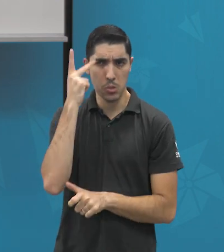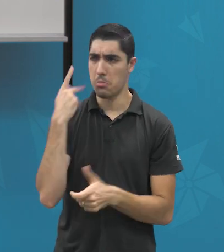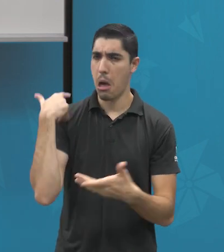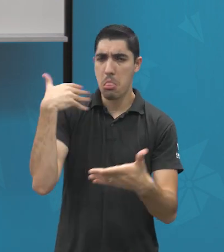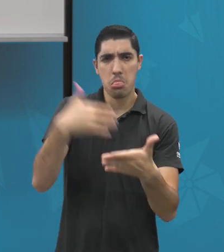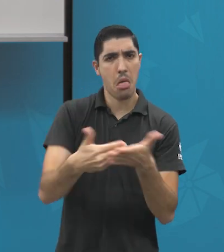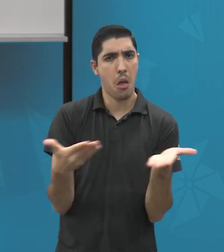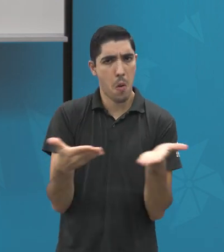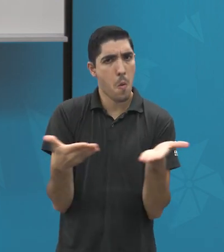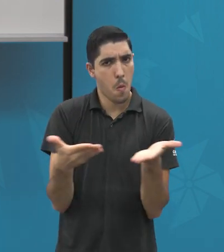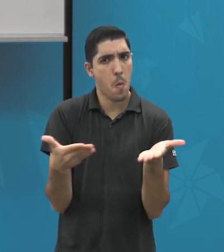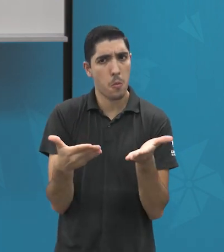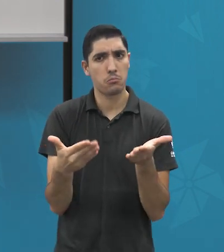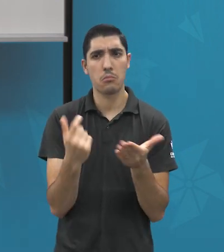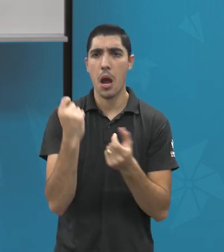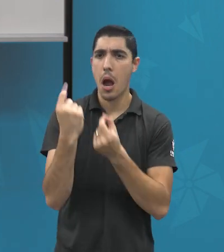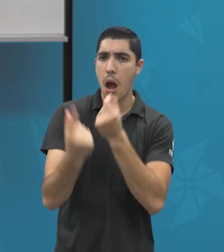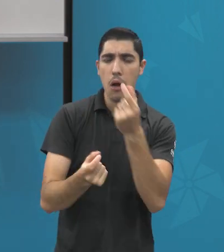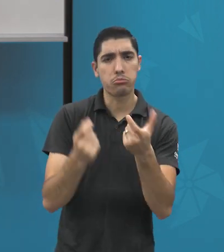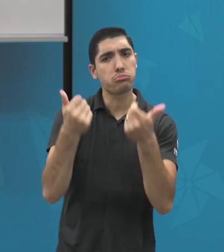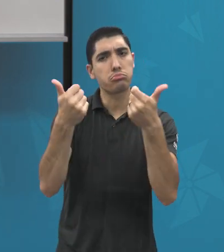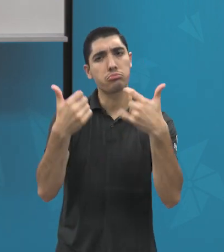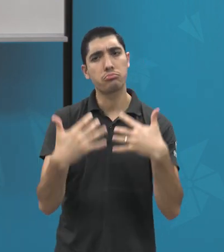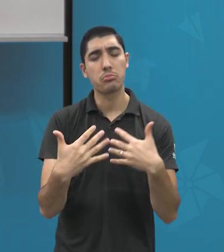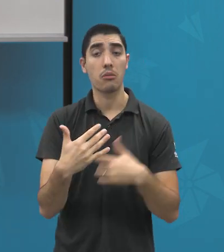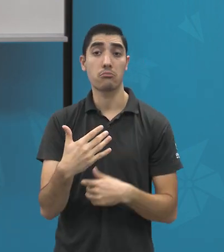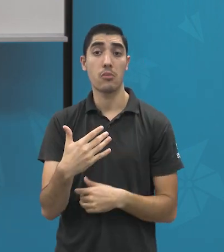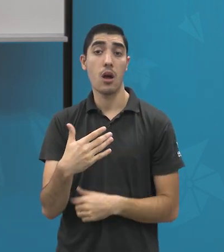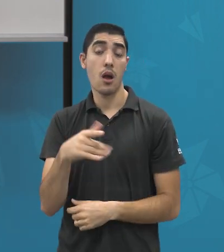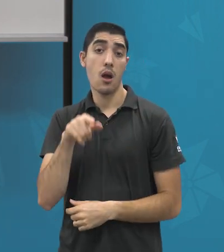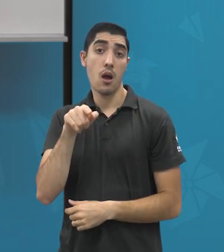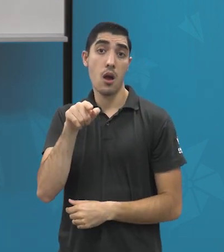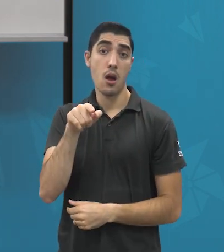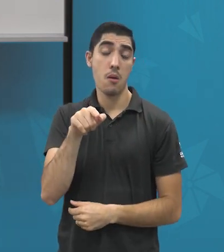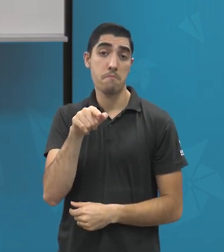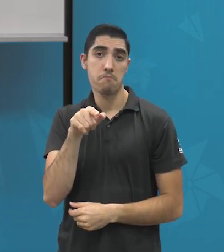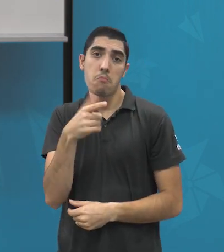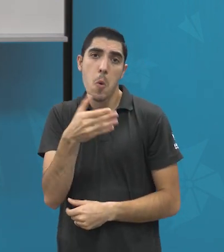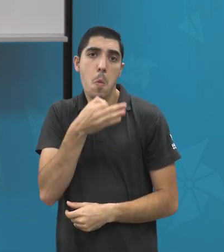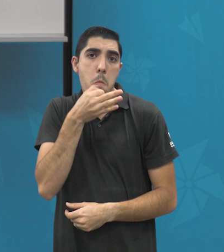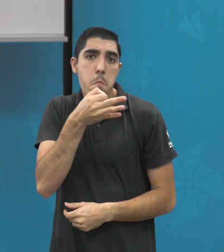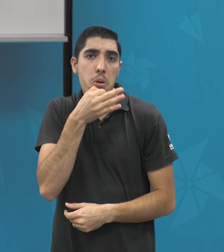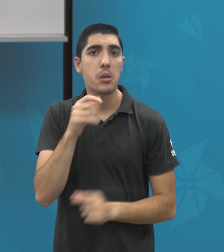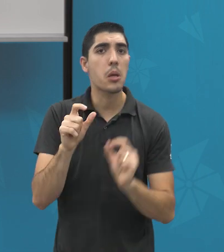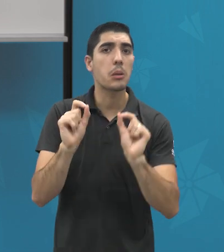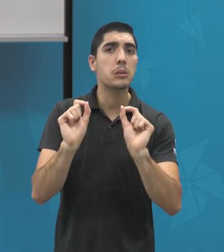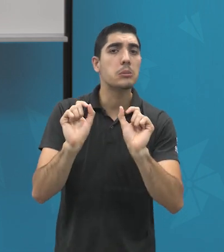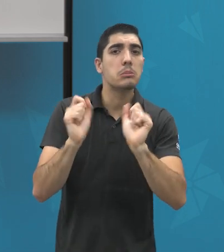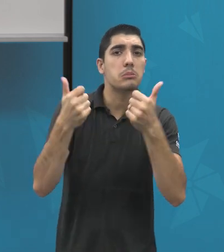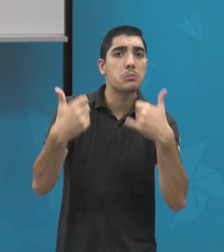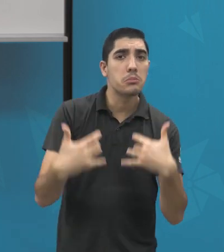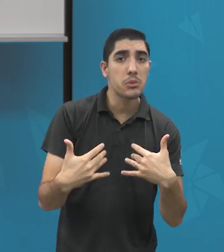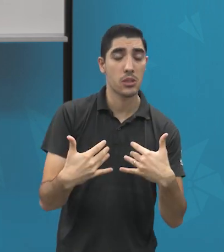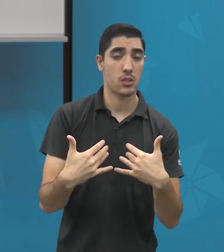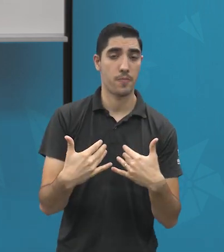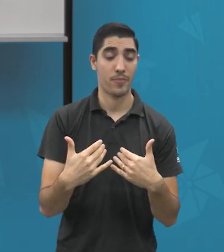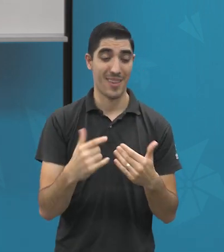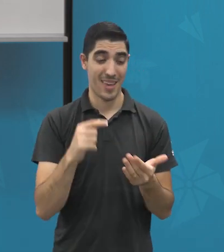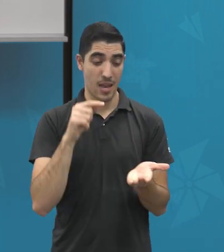até atualmente, né, segundo a qual elas acreditam que no final das contas a verdade ela